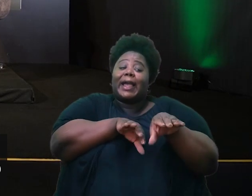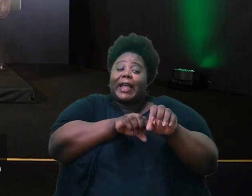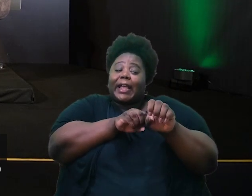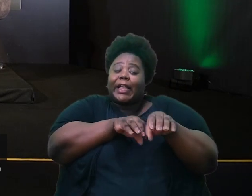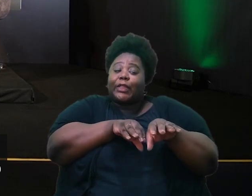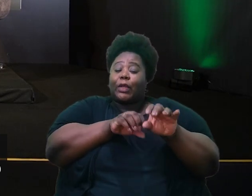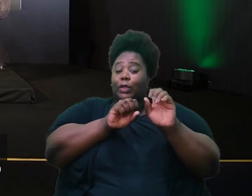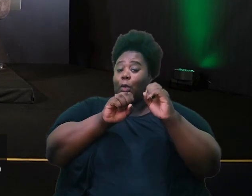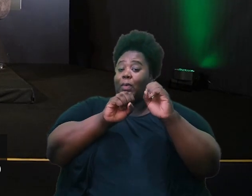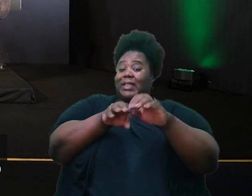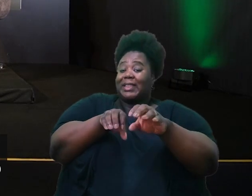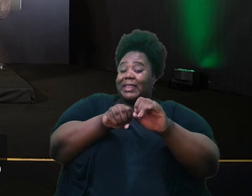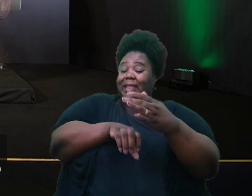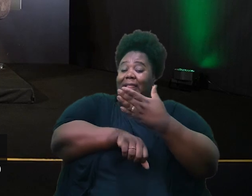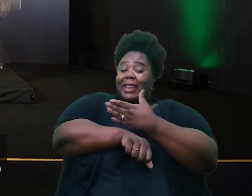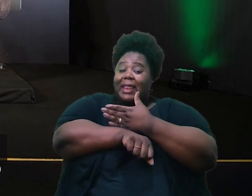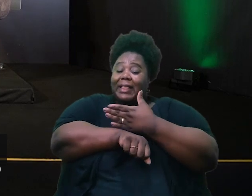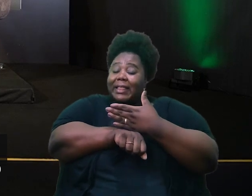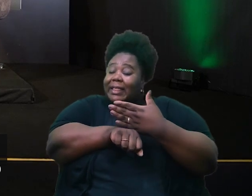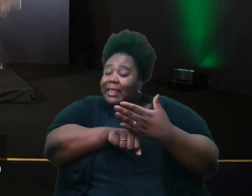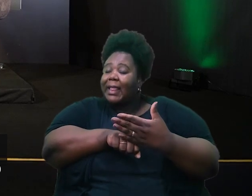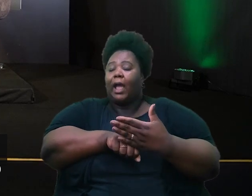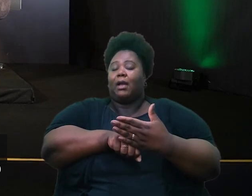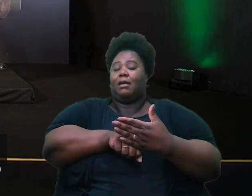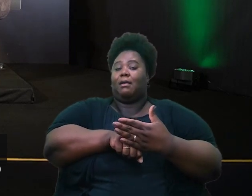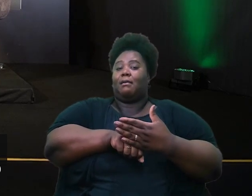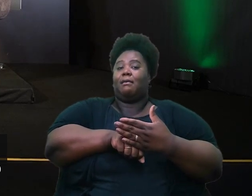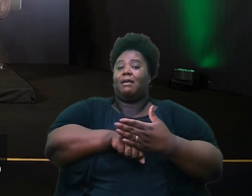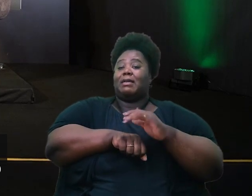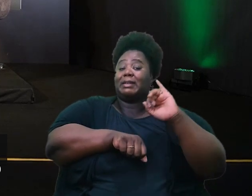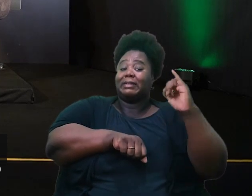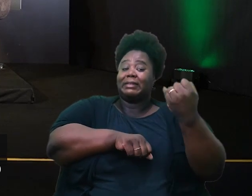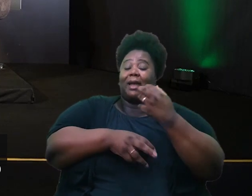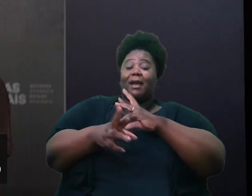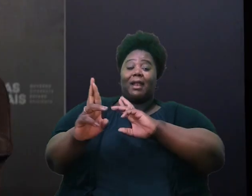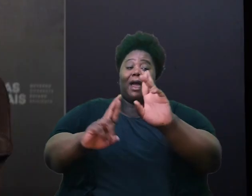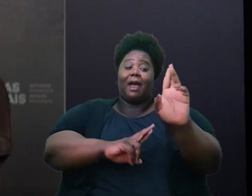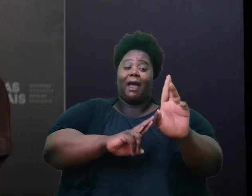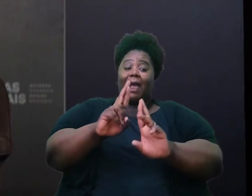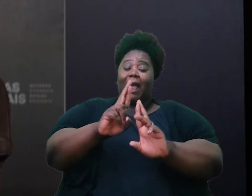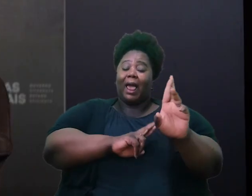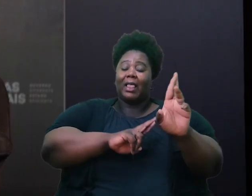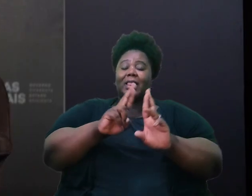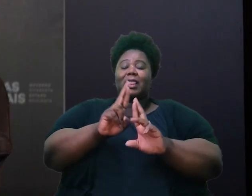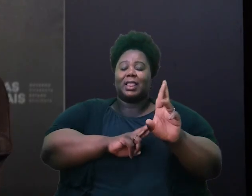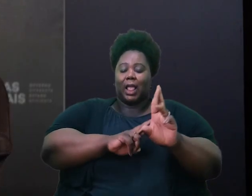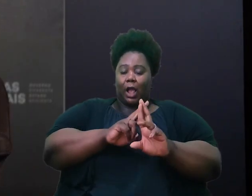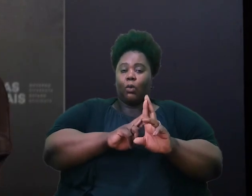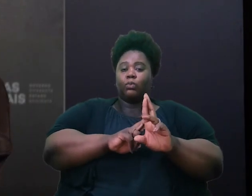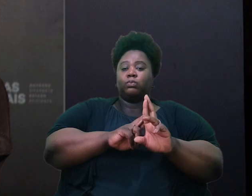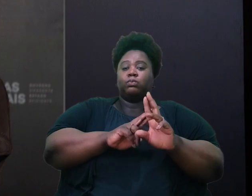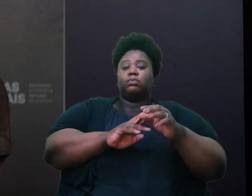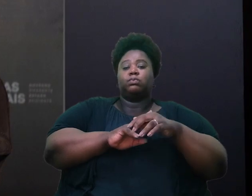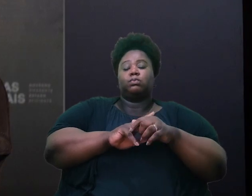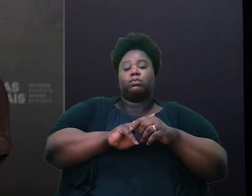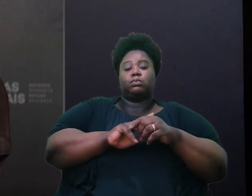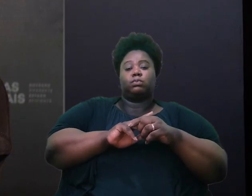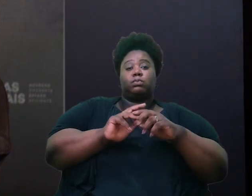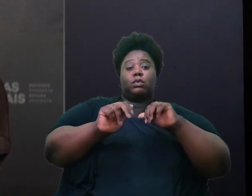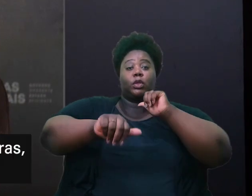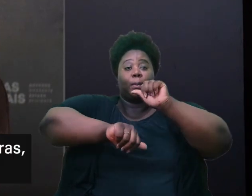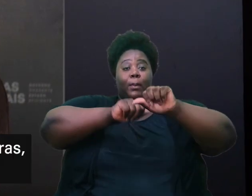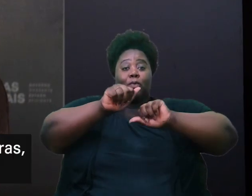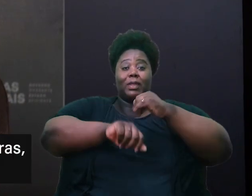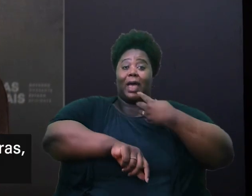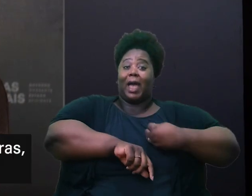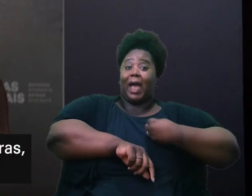no ensino, né, na possibilidade dessa relação alterar realmente as vidas,